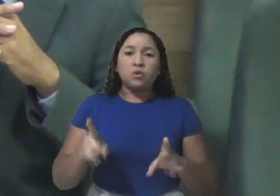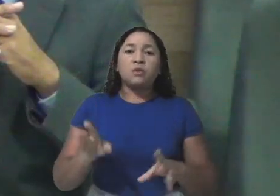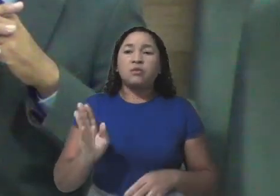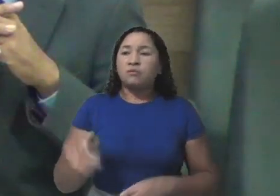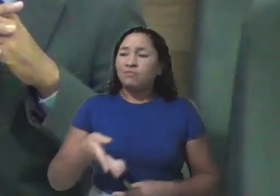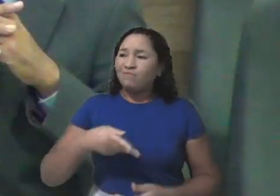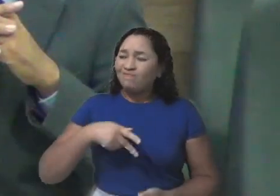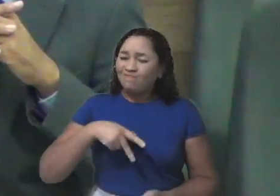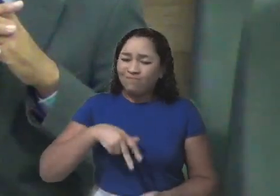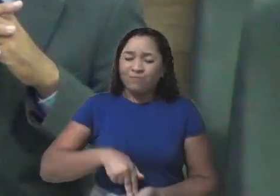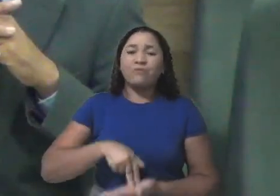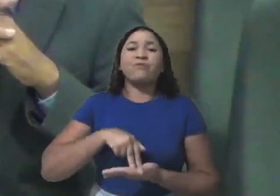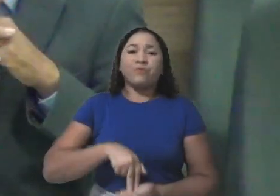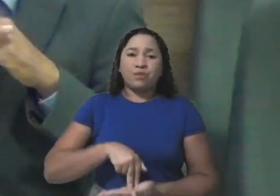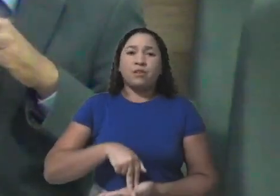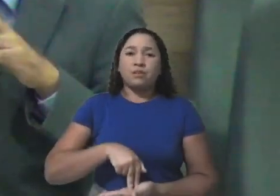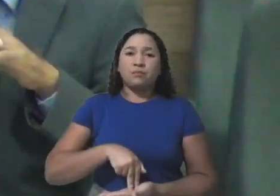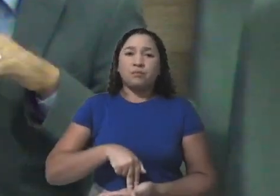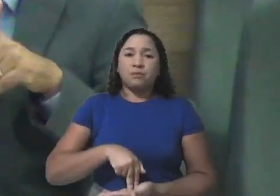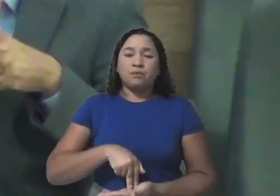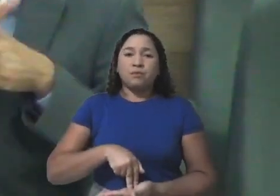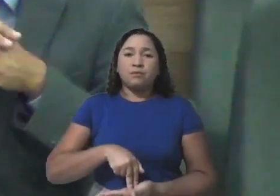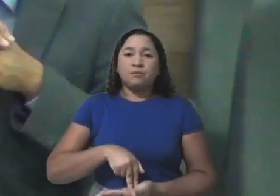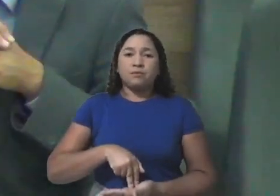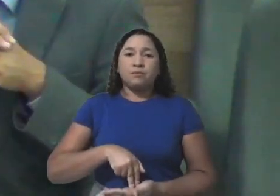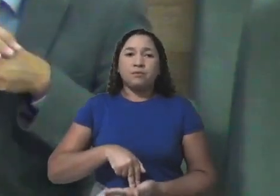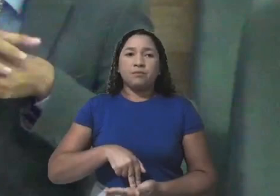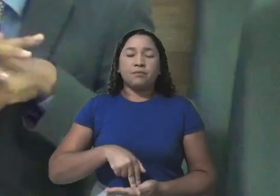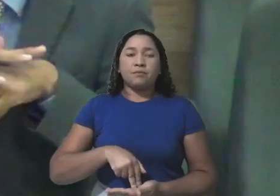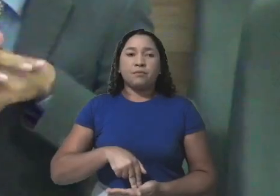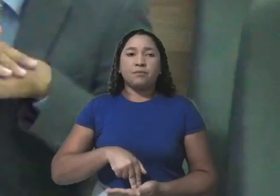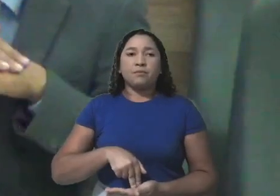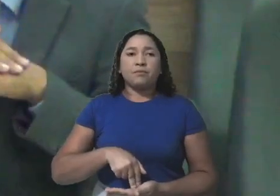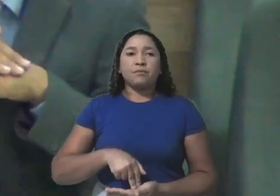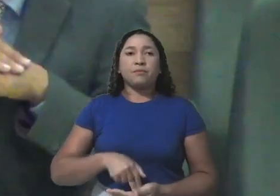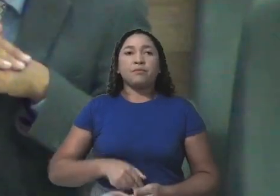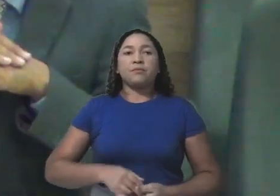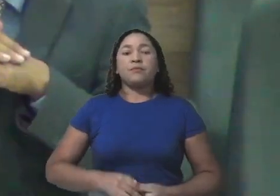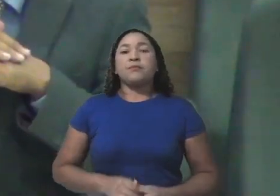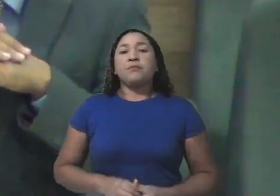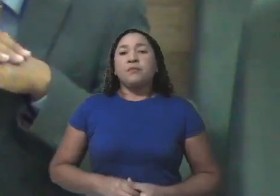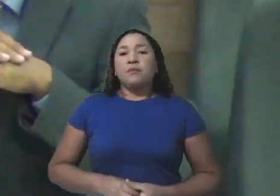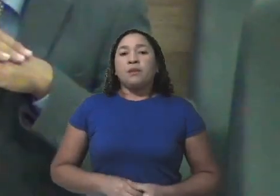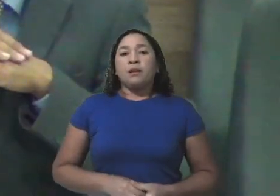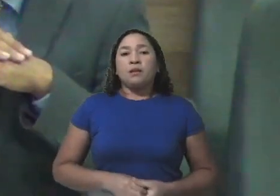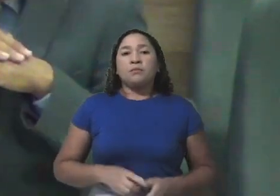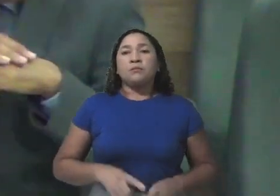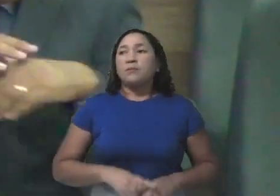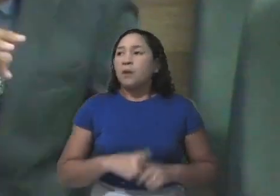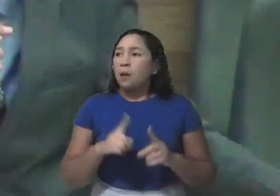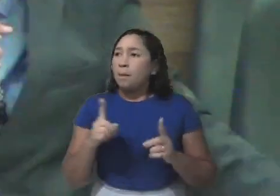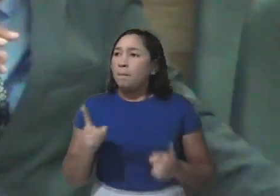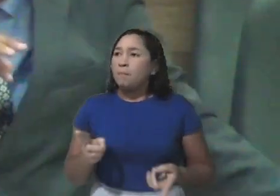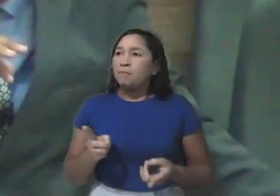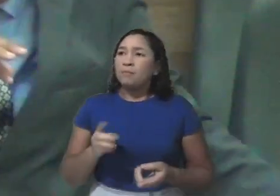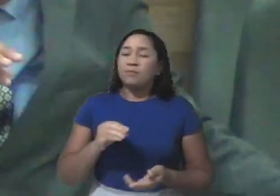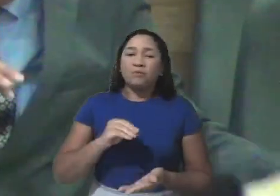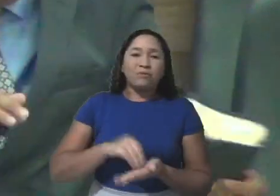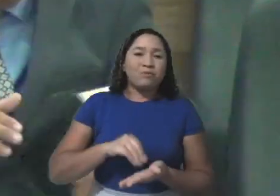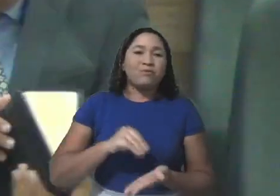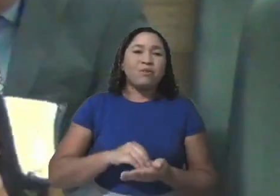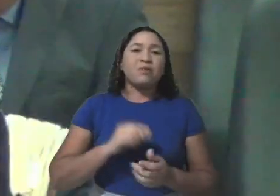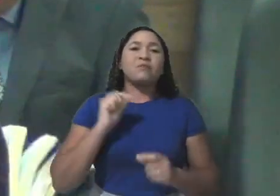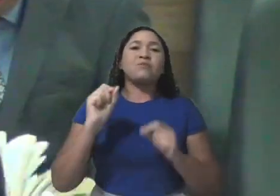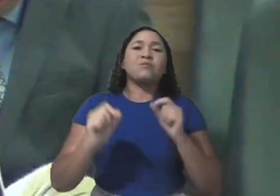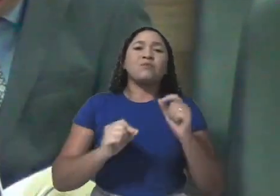Mas por uma falta de estrutura do nosso tempo, por falta de interesse na doutrina,